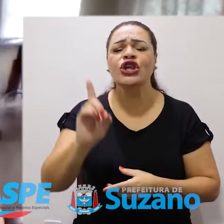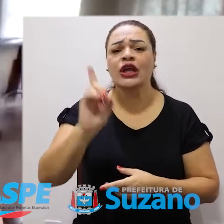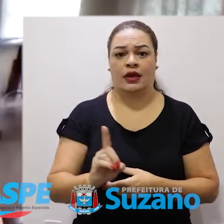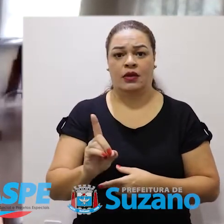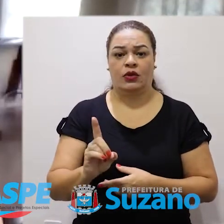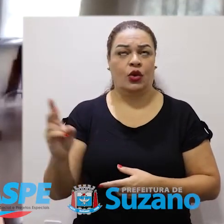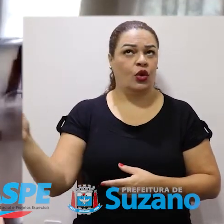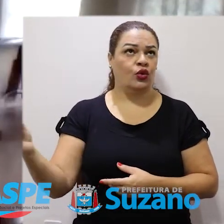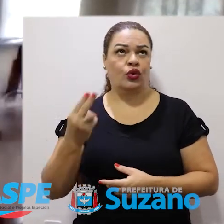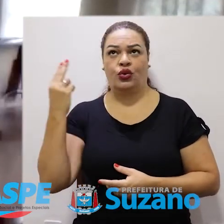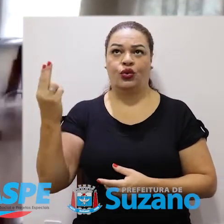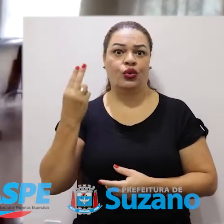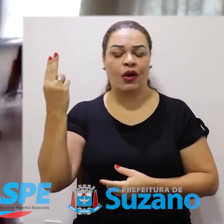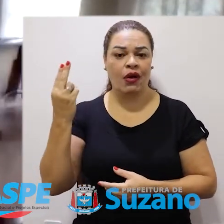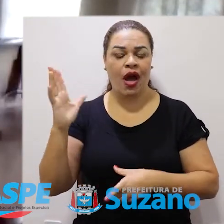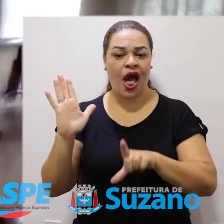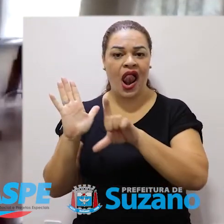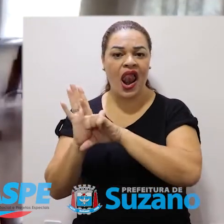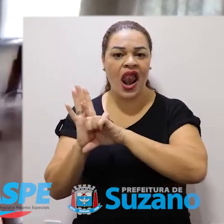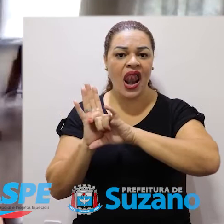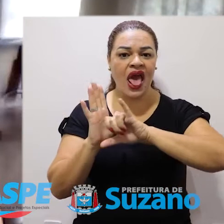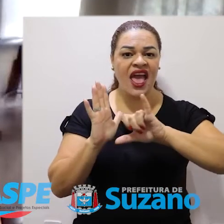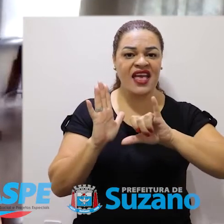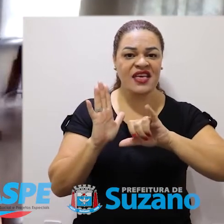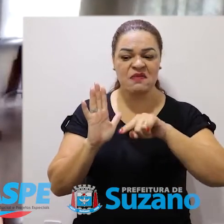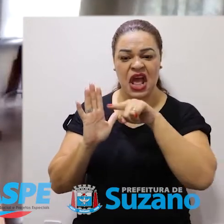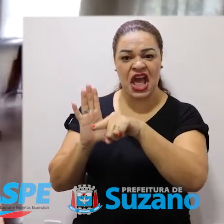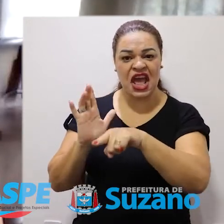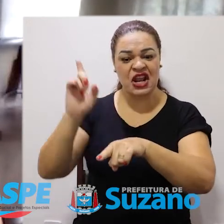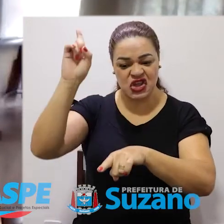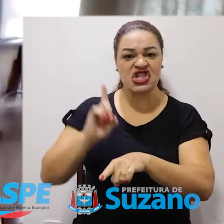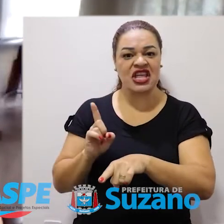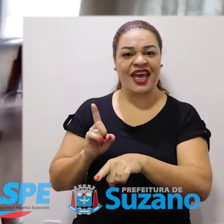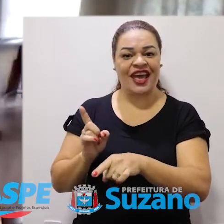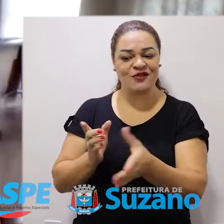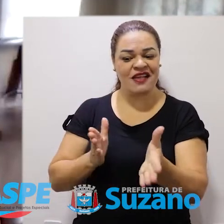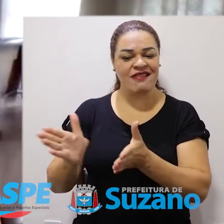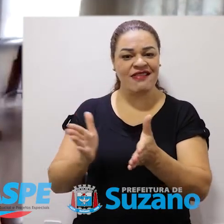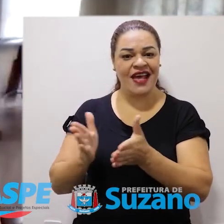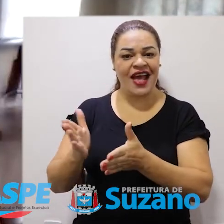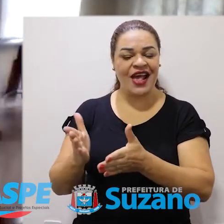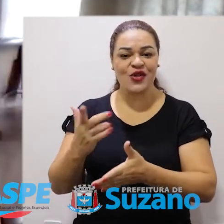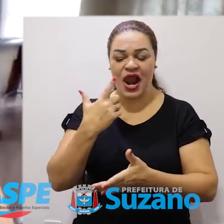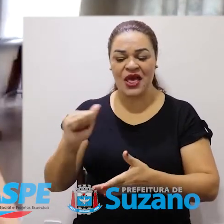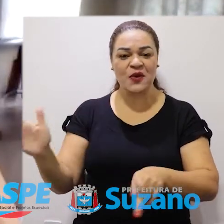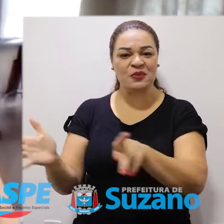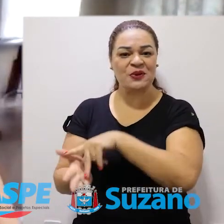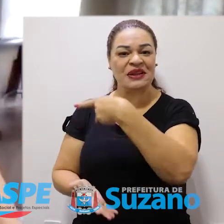que parece absurda, né? A gente precisa de uma lei para dar o direito da pessoa ter acesso à língua que